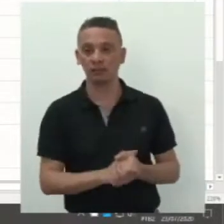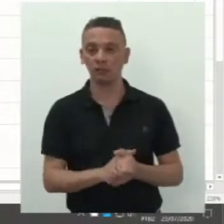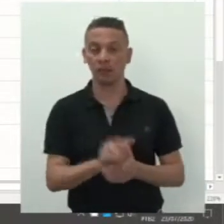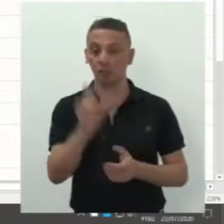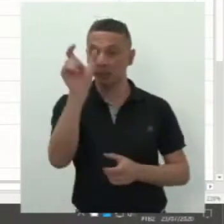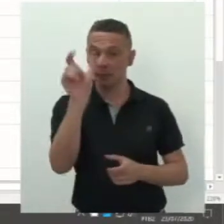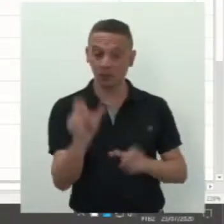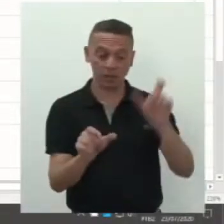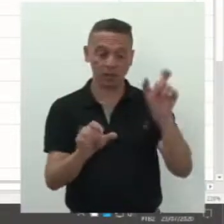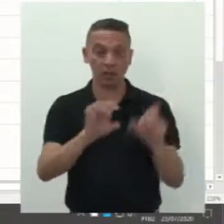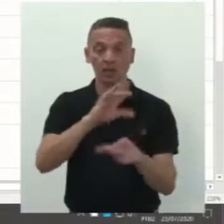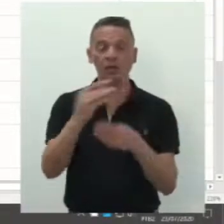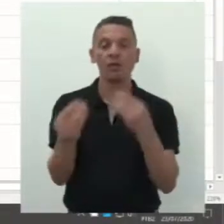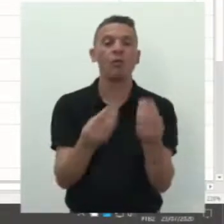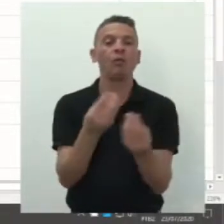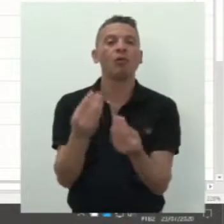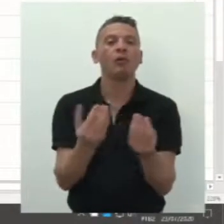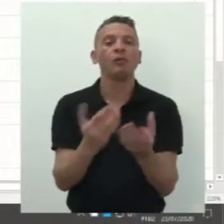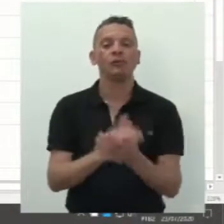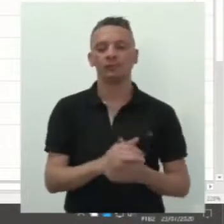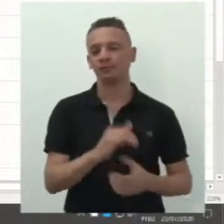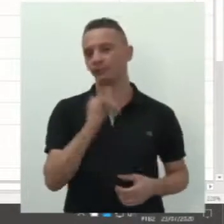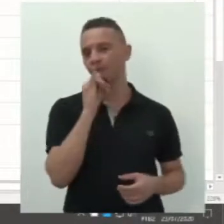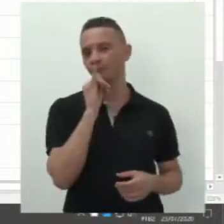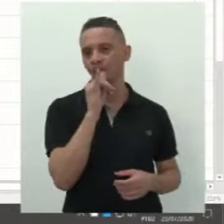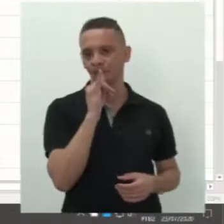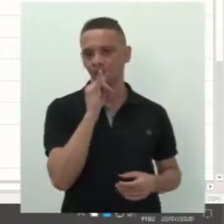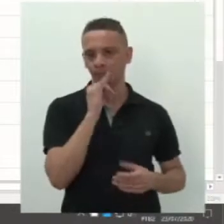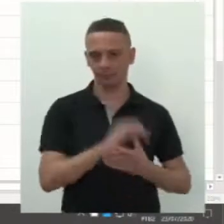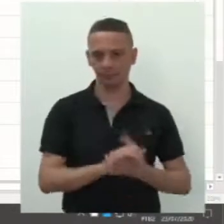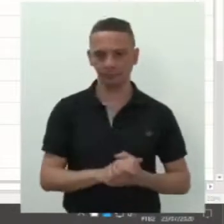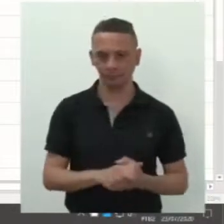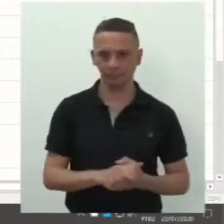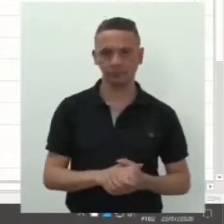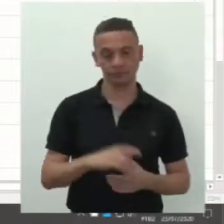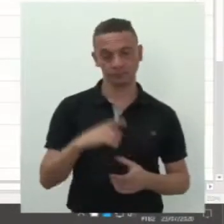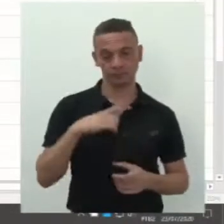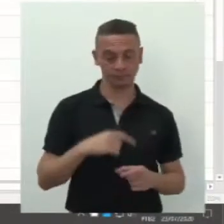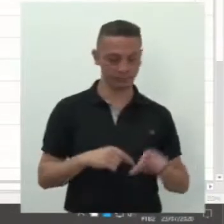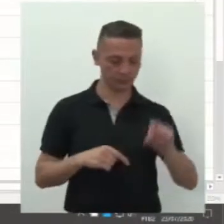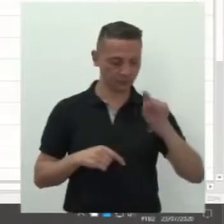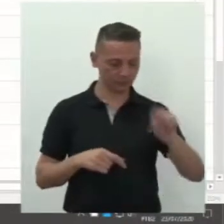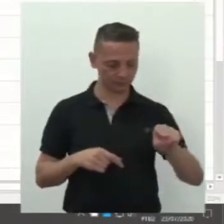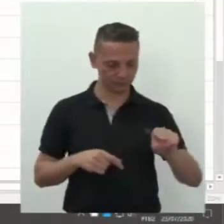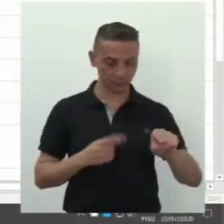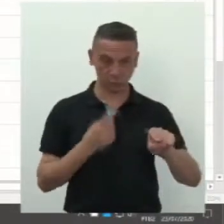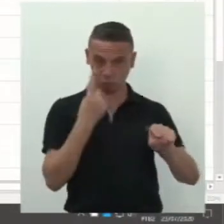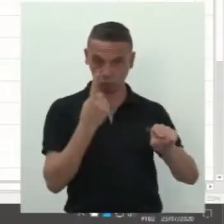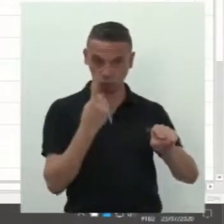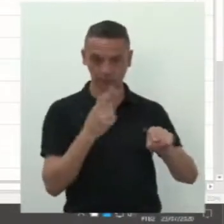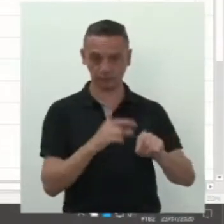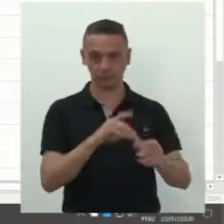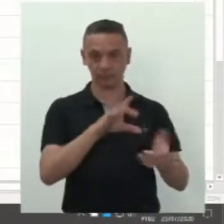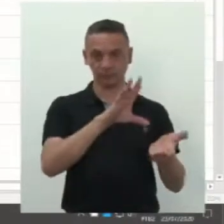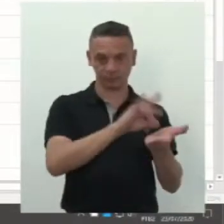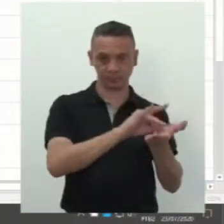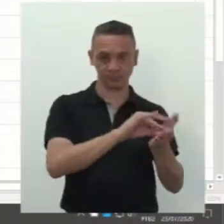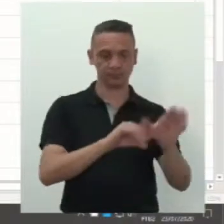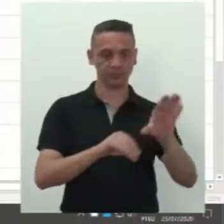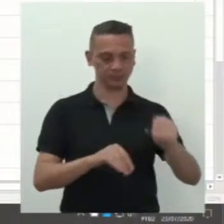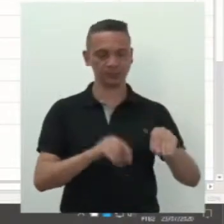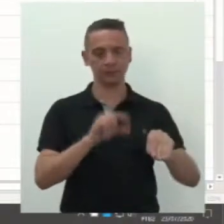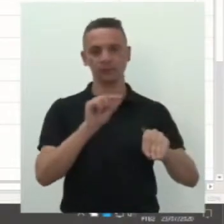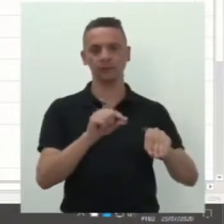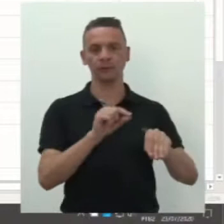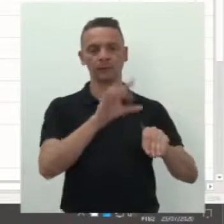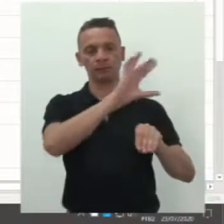personalizado. Como personalizado? Por exemplo, eu deixo uma célula selecionada. Eu vou deixar aqui, ver, ó, a célula selecionada, eu vou